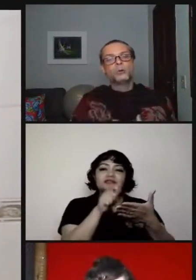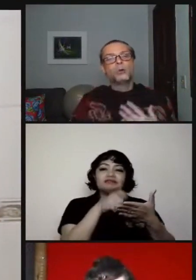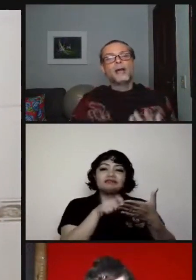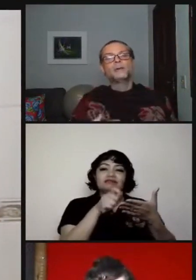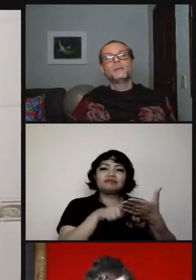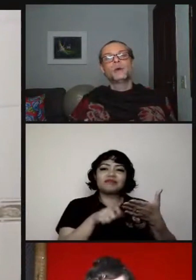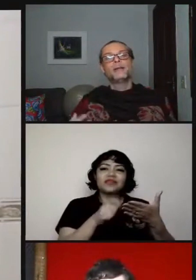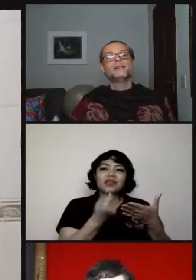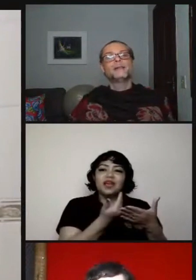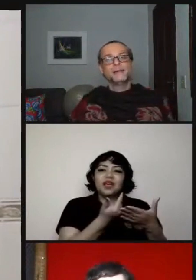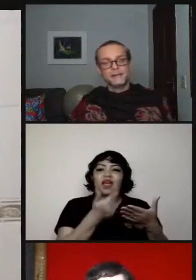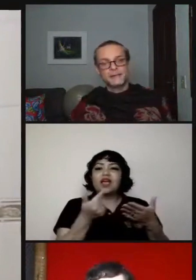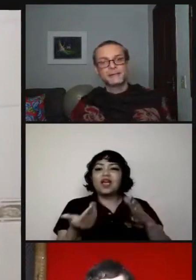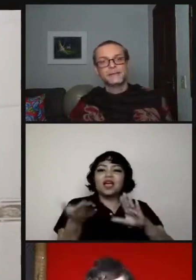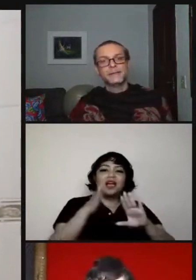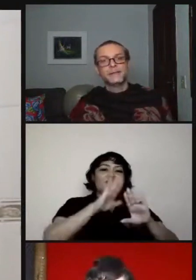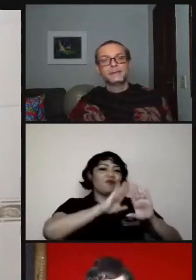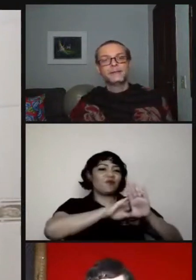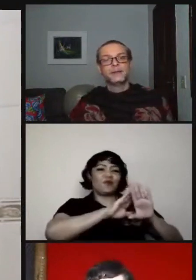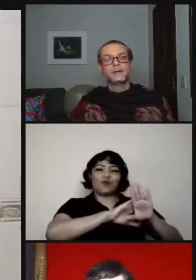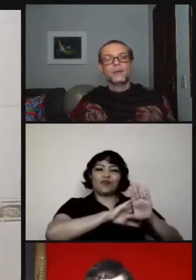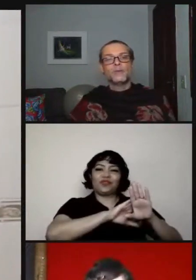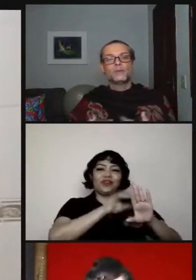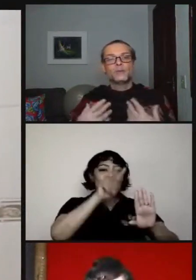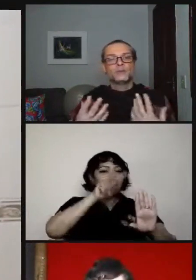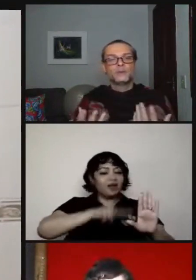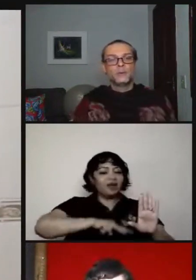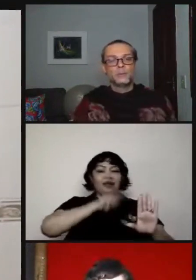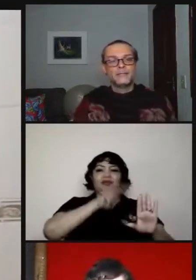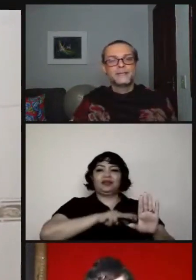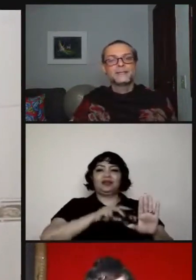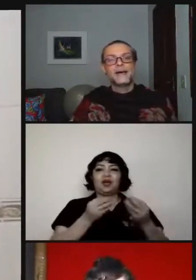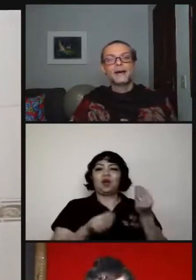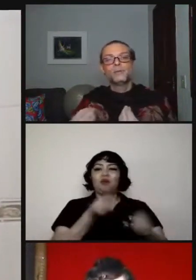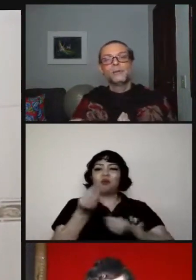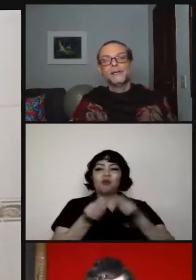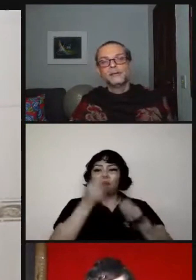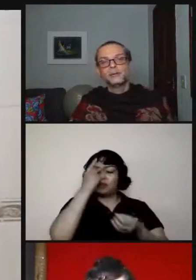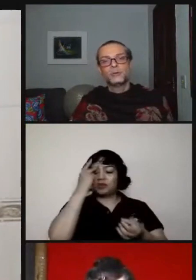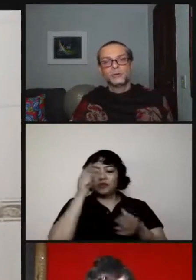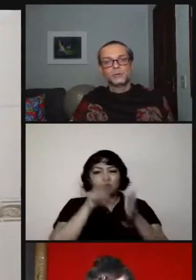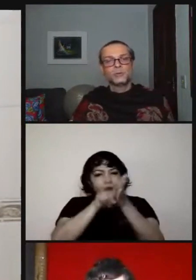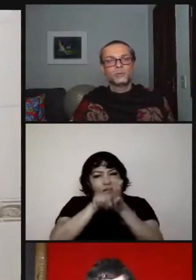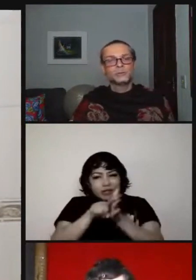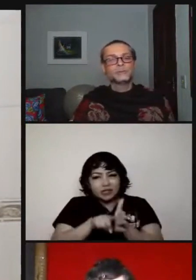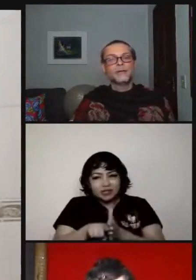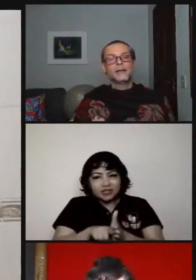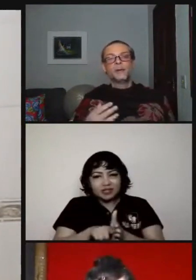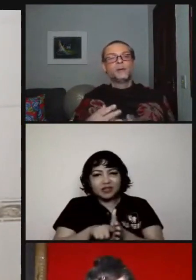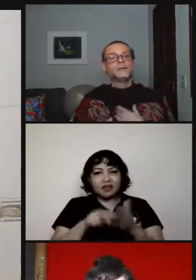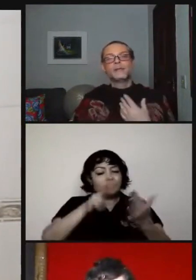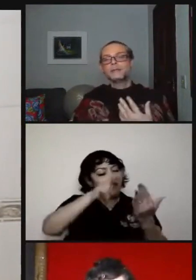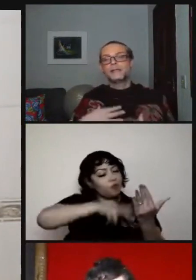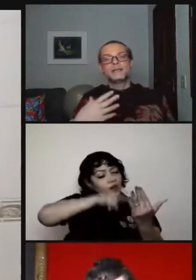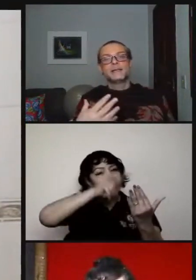é o outro lado da moeda de ler. Então, assim, como as pessoas vão pesquisar, vão ler sobre o assunto,